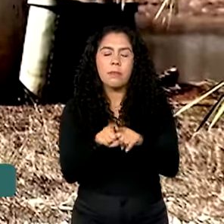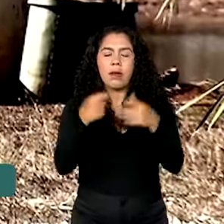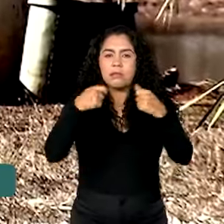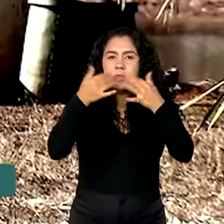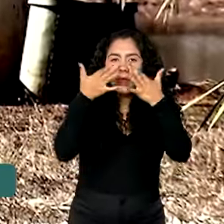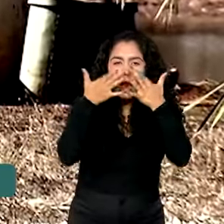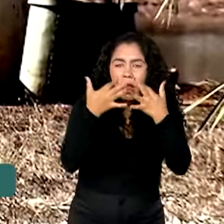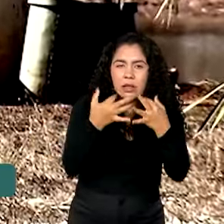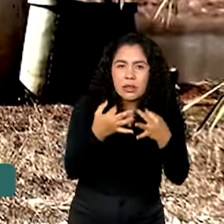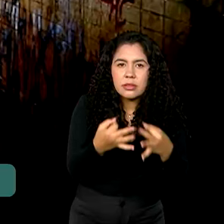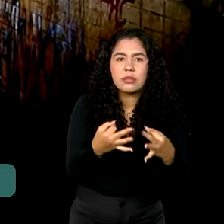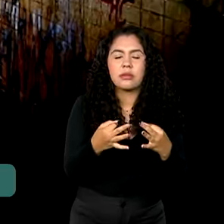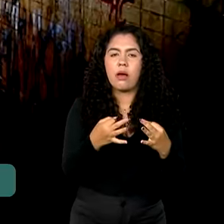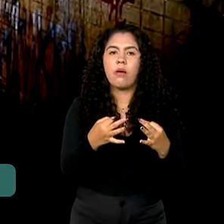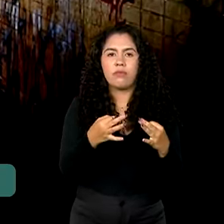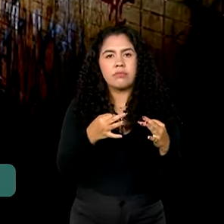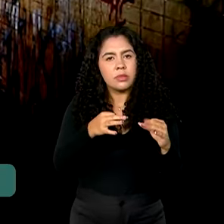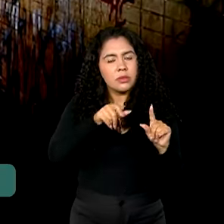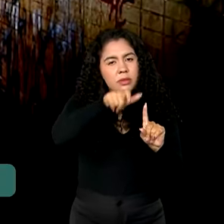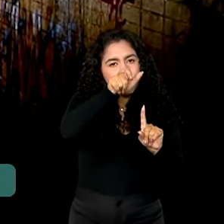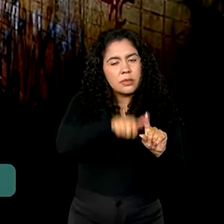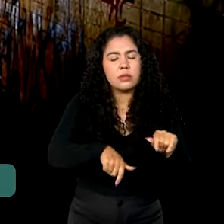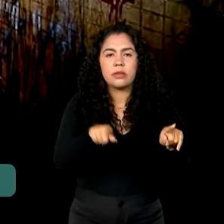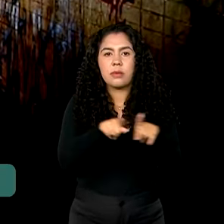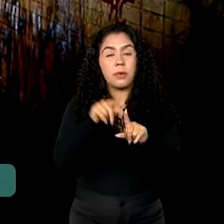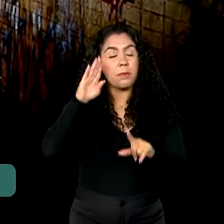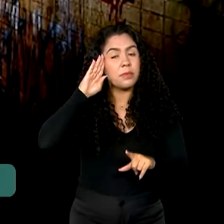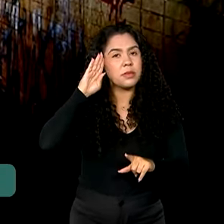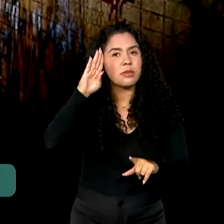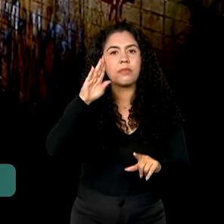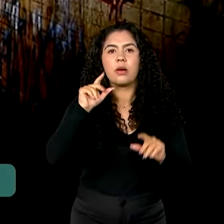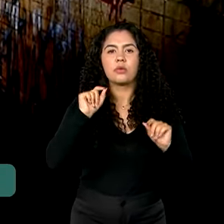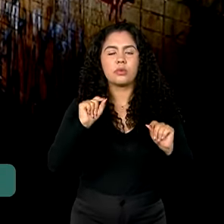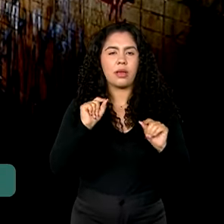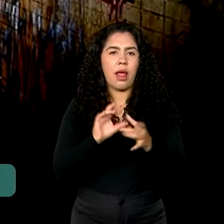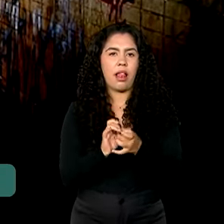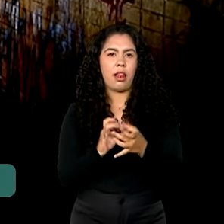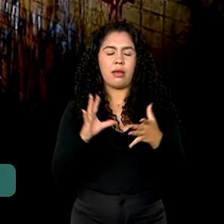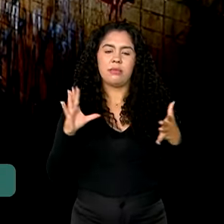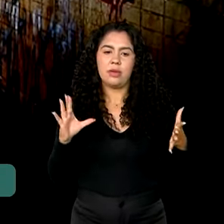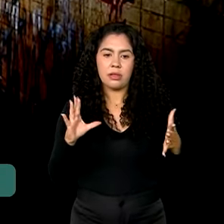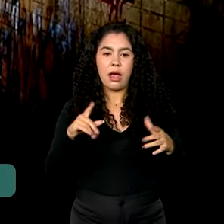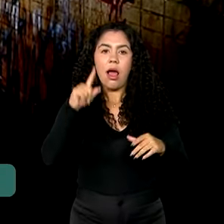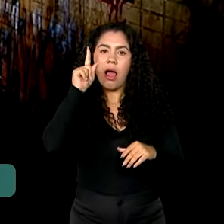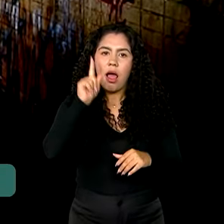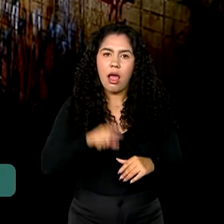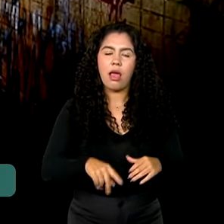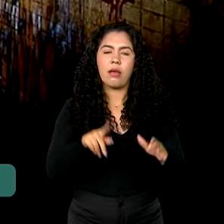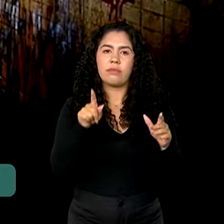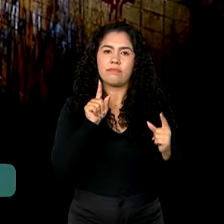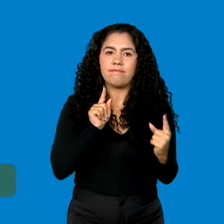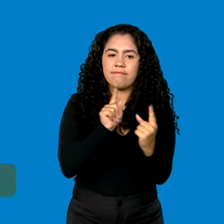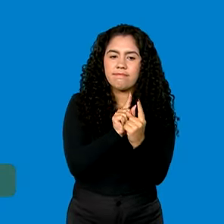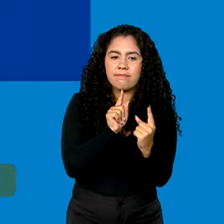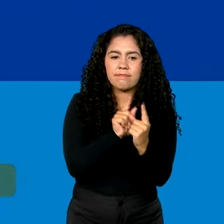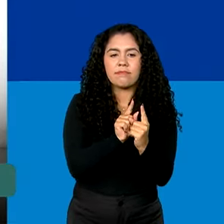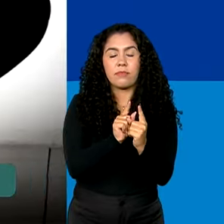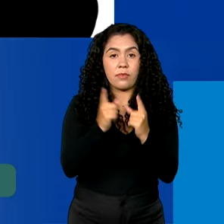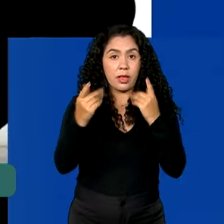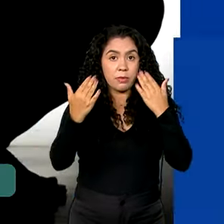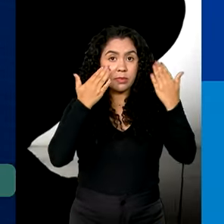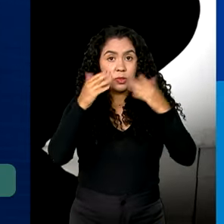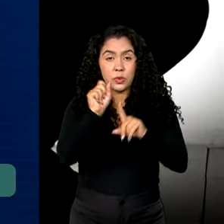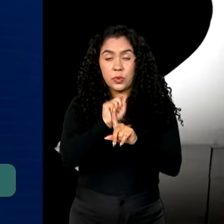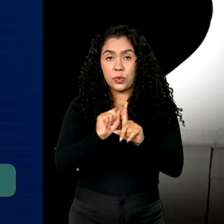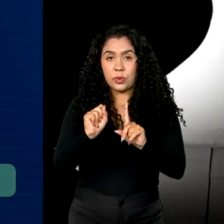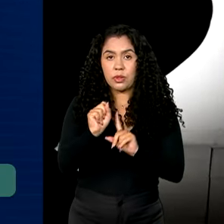atenção humanizada e foco no cuidado em liberdade. É a rede de atenção psicossocial.